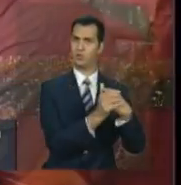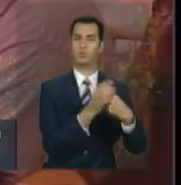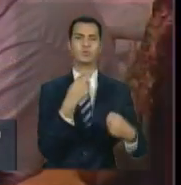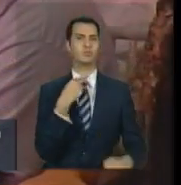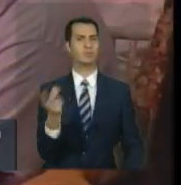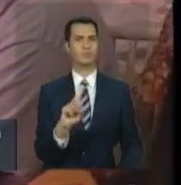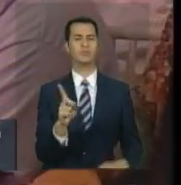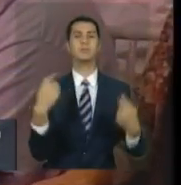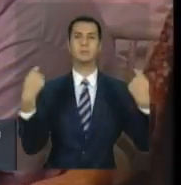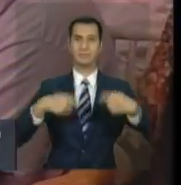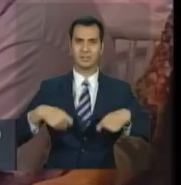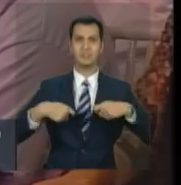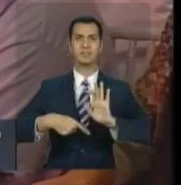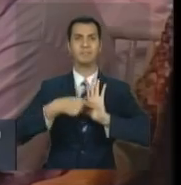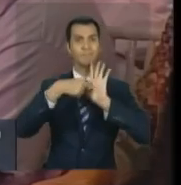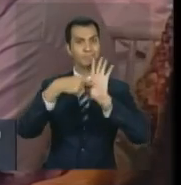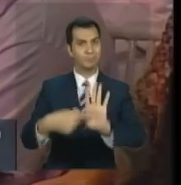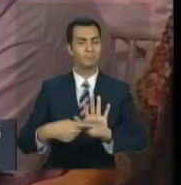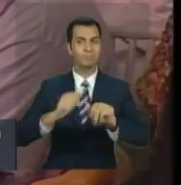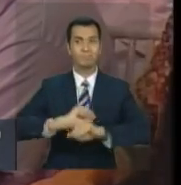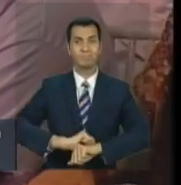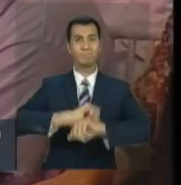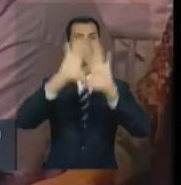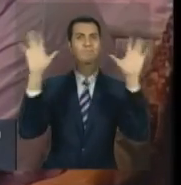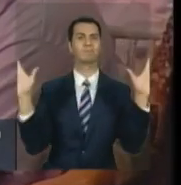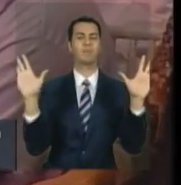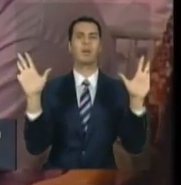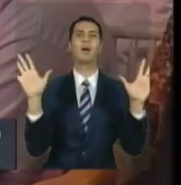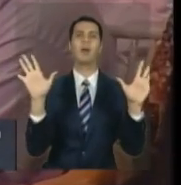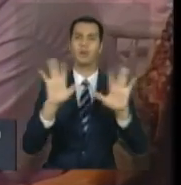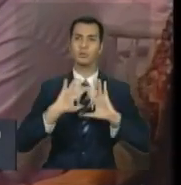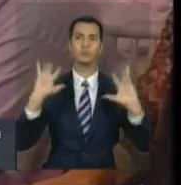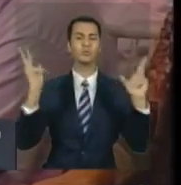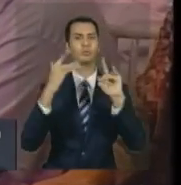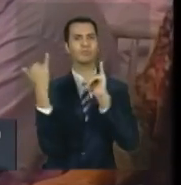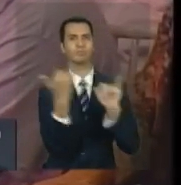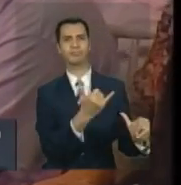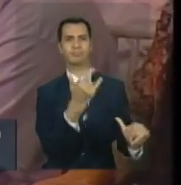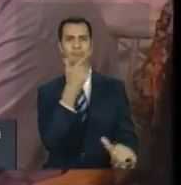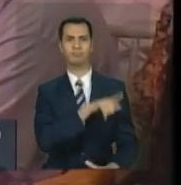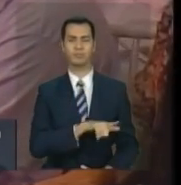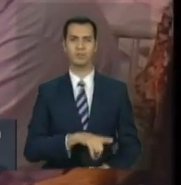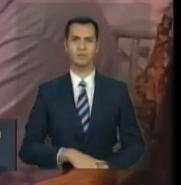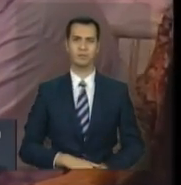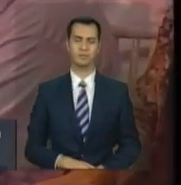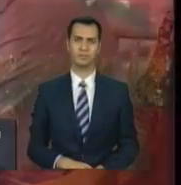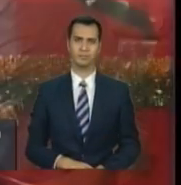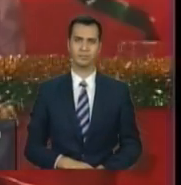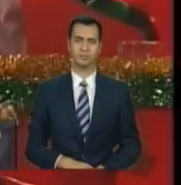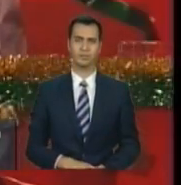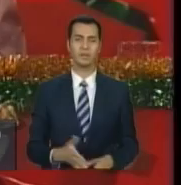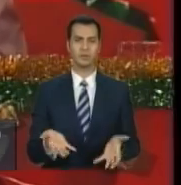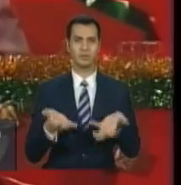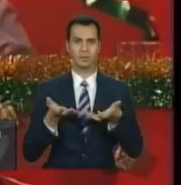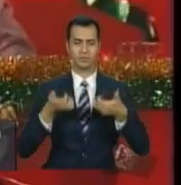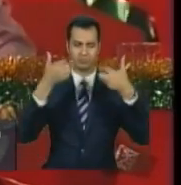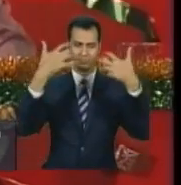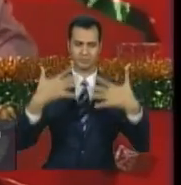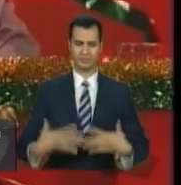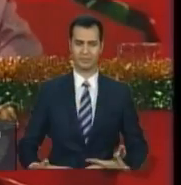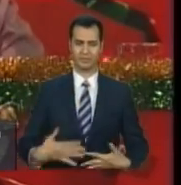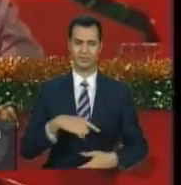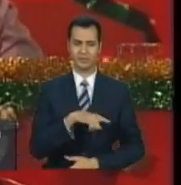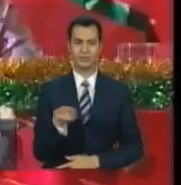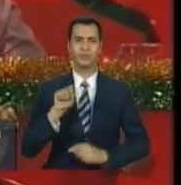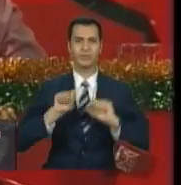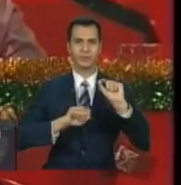portanto, que ela se espalhe. Nós temos de combater de várias formas. Eu queria explicar para vocês que,